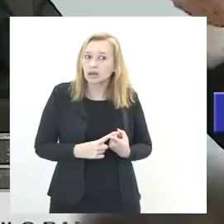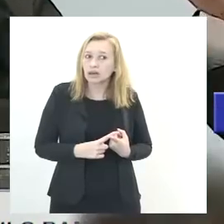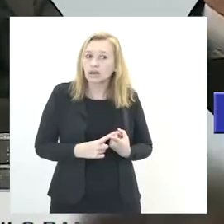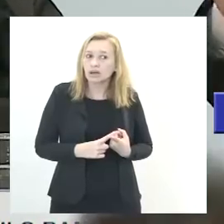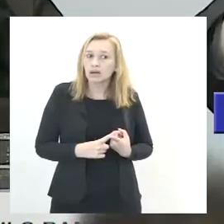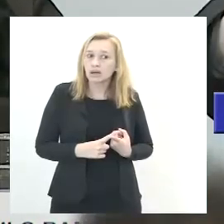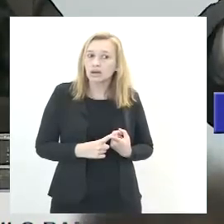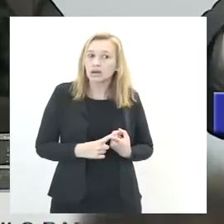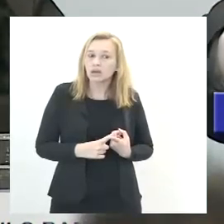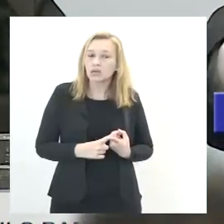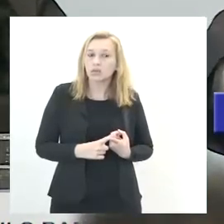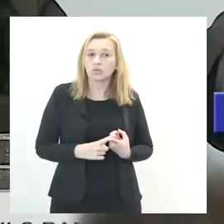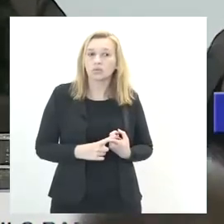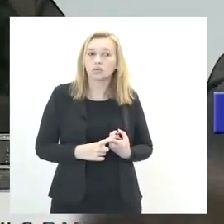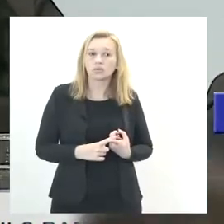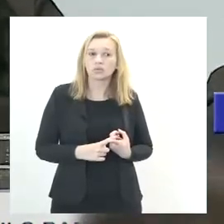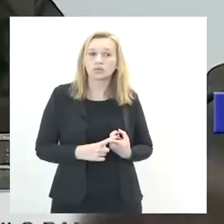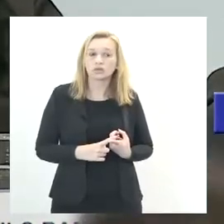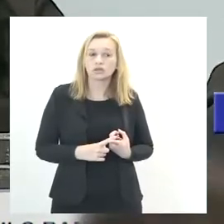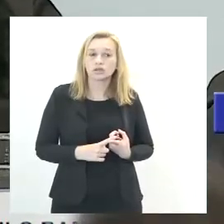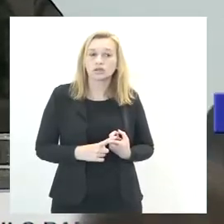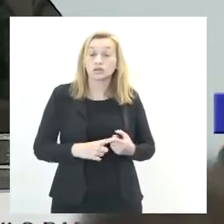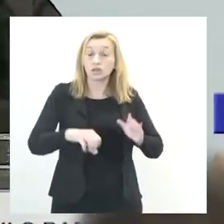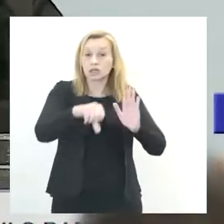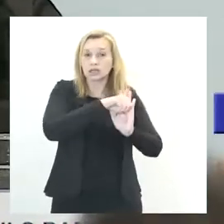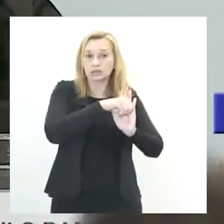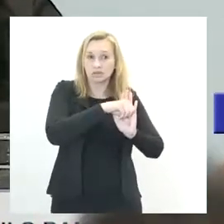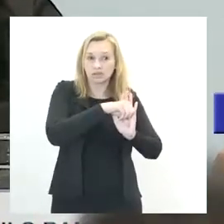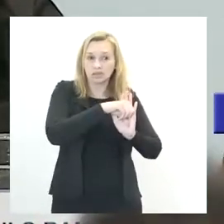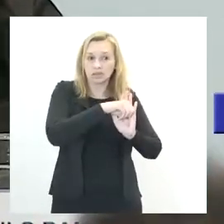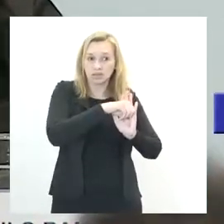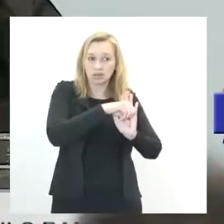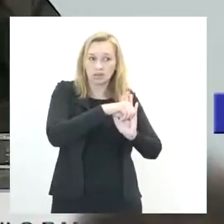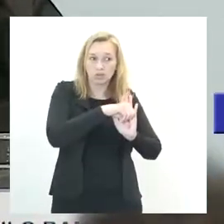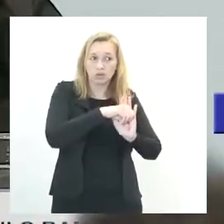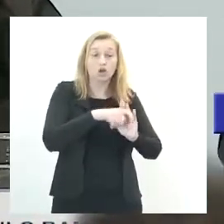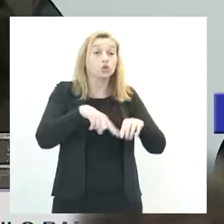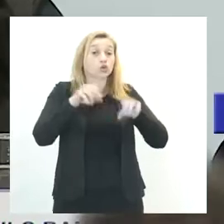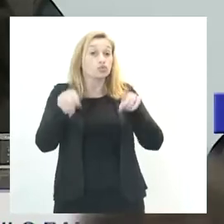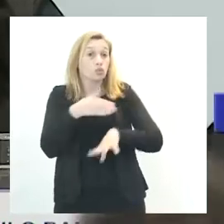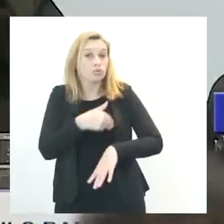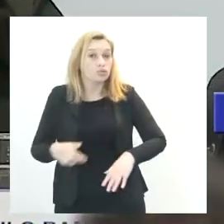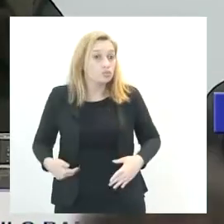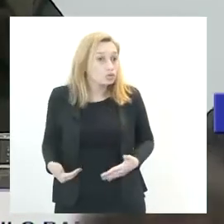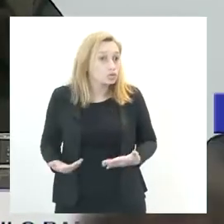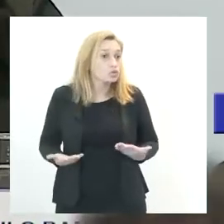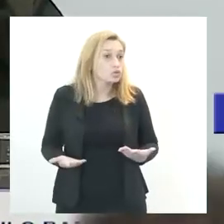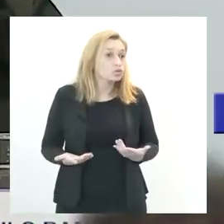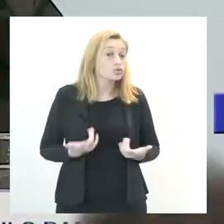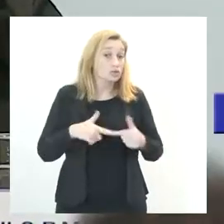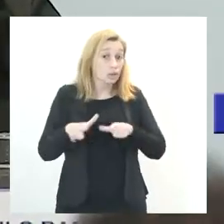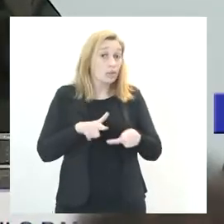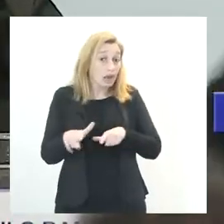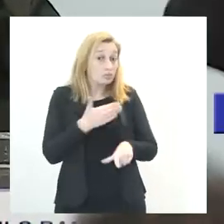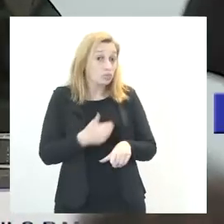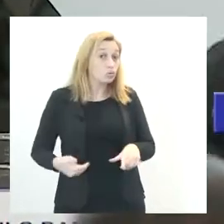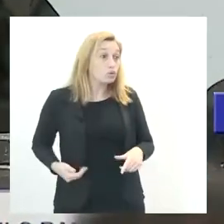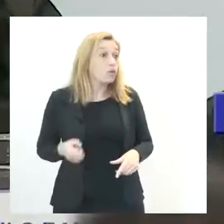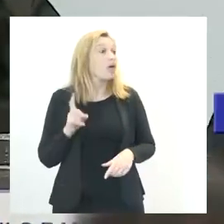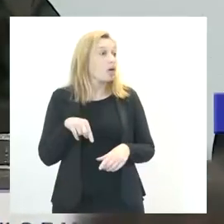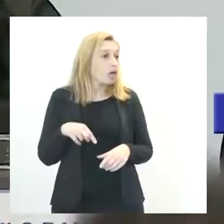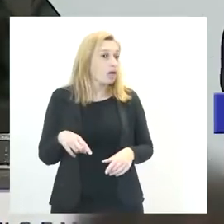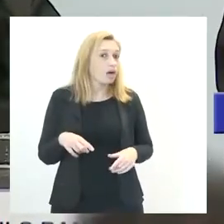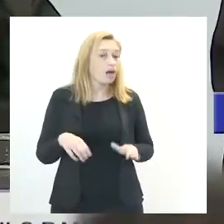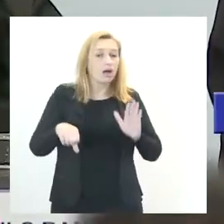uma das questões da criminalização do Servidor Público do serviço público é